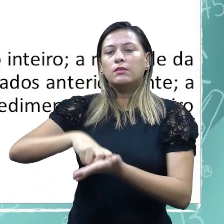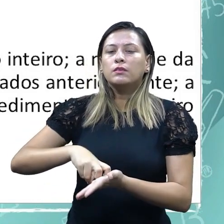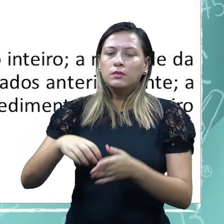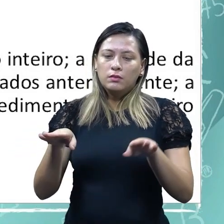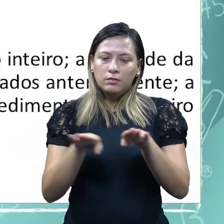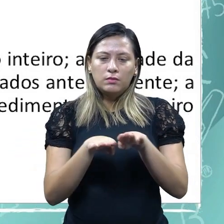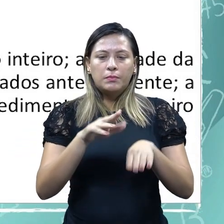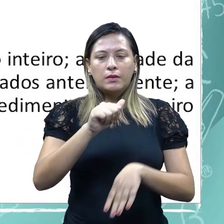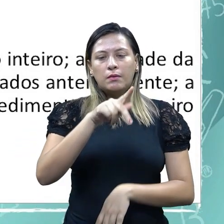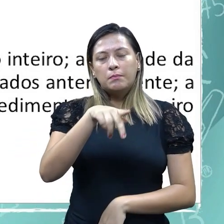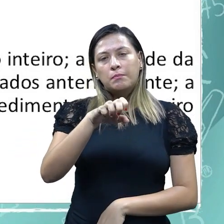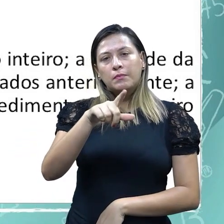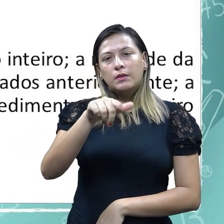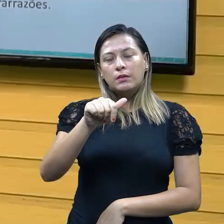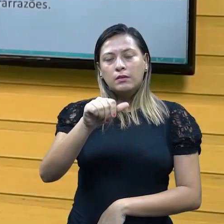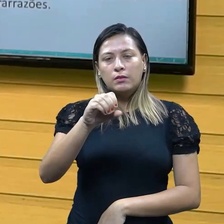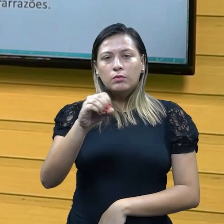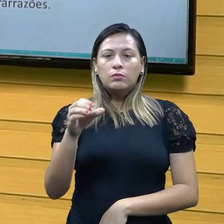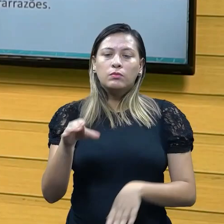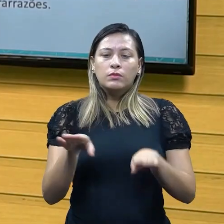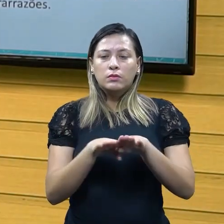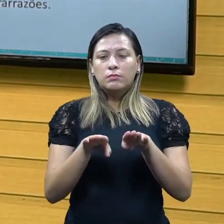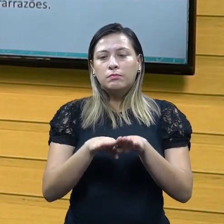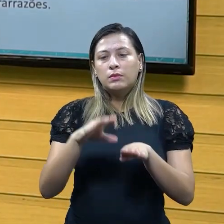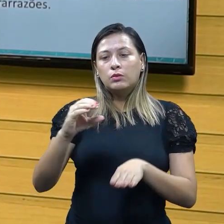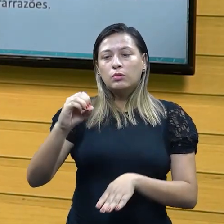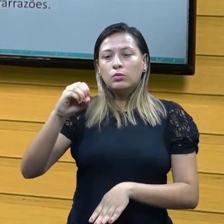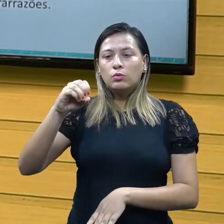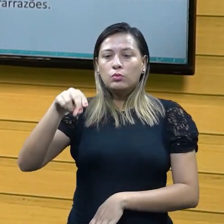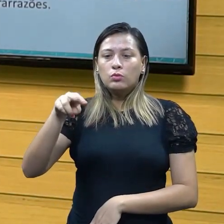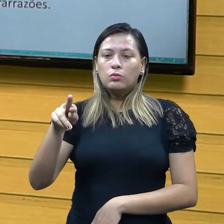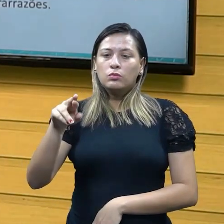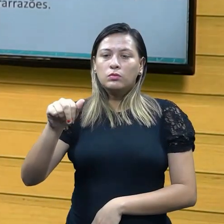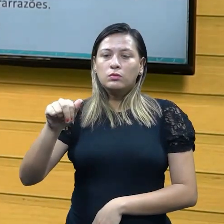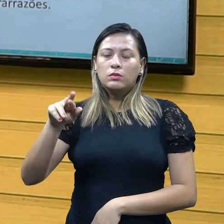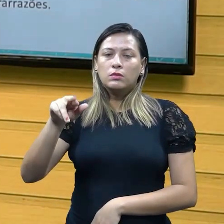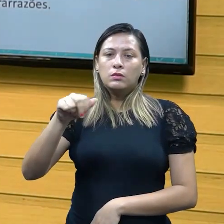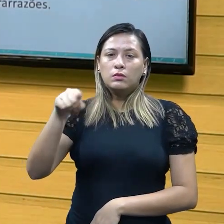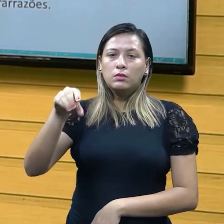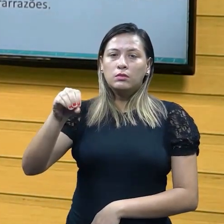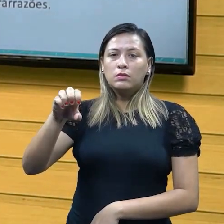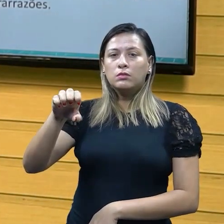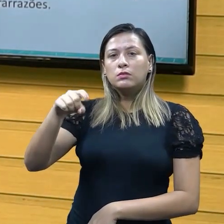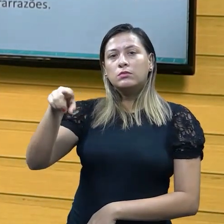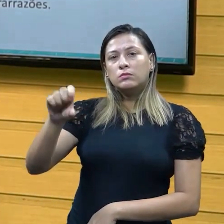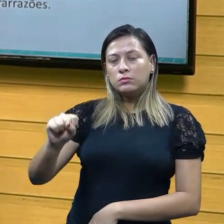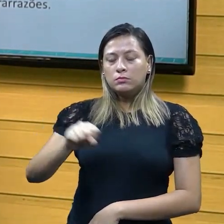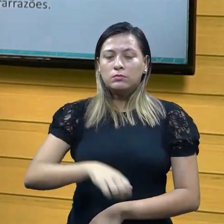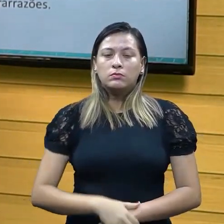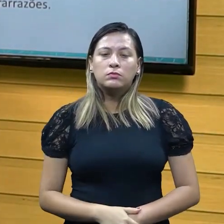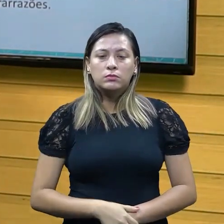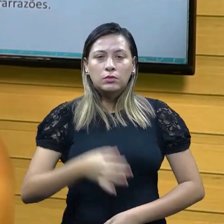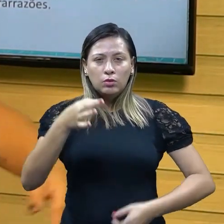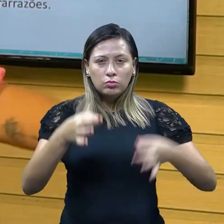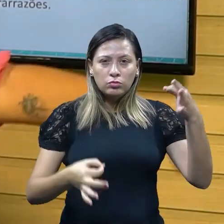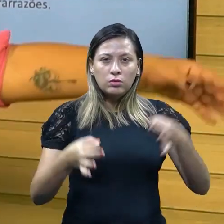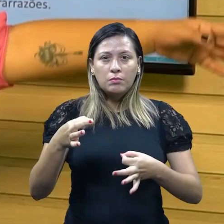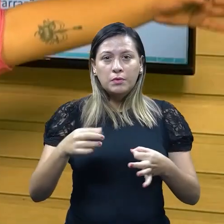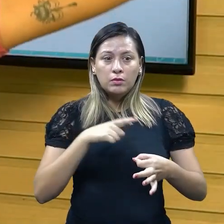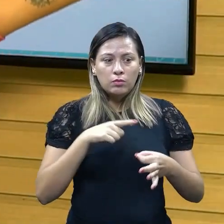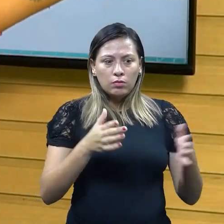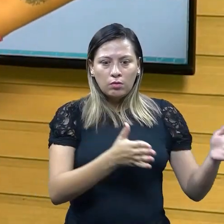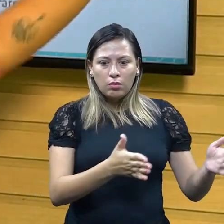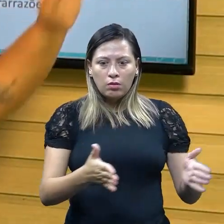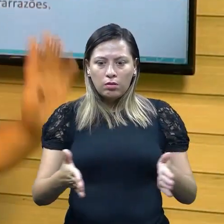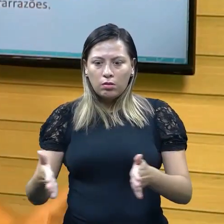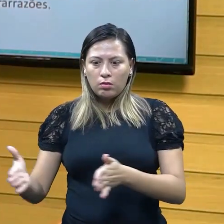apelo e as contra-razões. Porque nesse caso é no julgamento da apelação que ocorreu o erro. Então tem toda uma